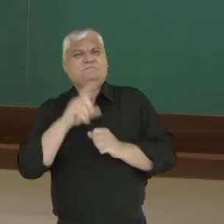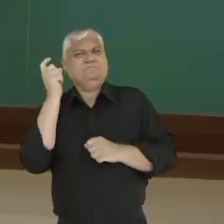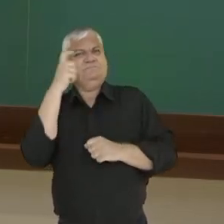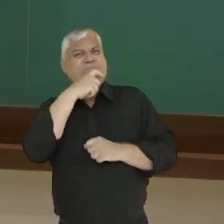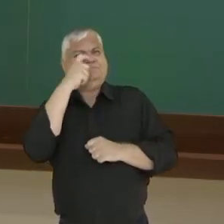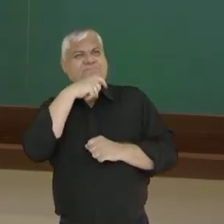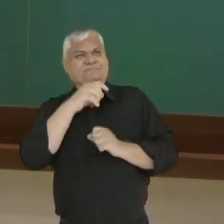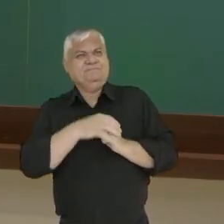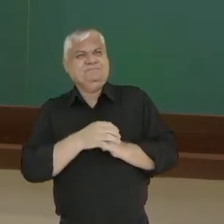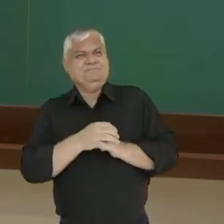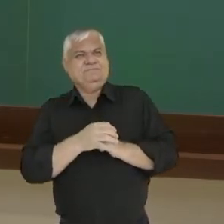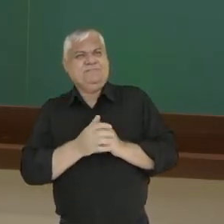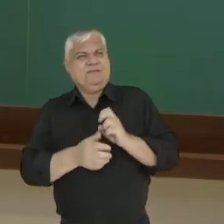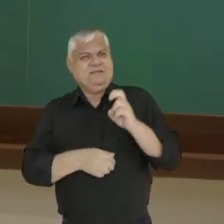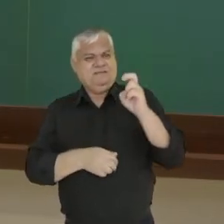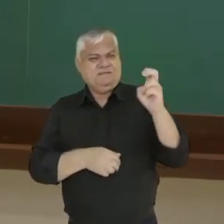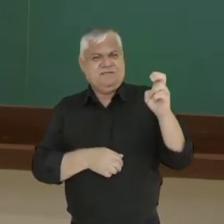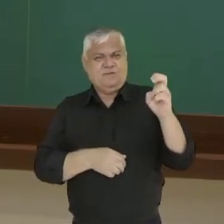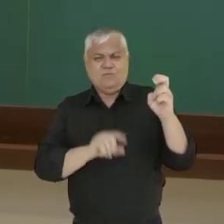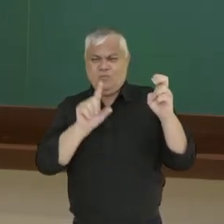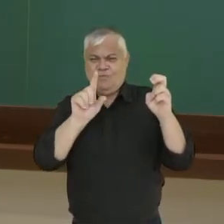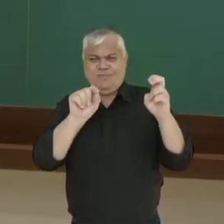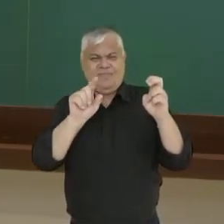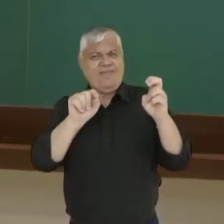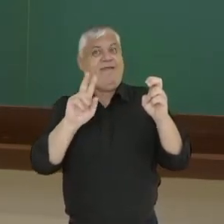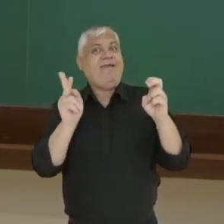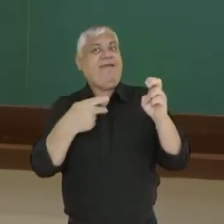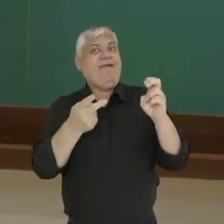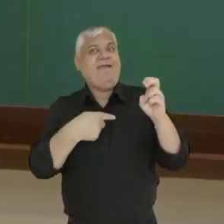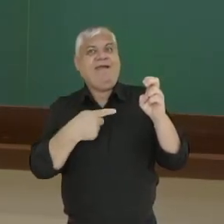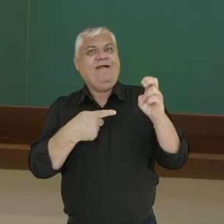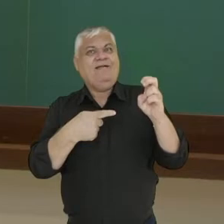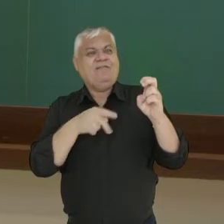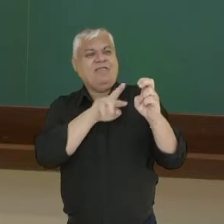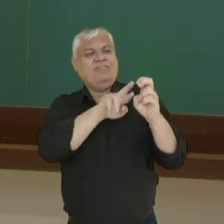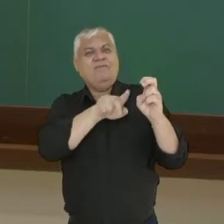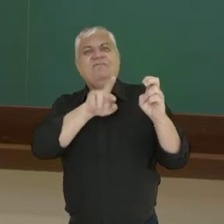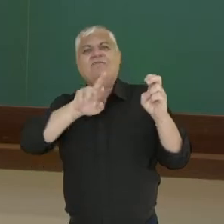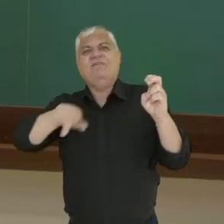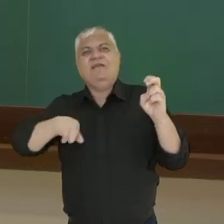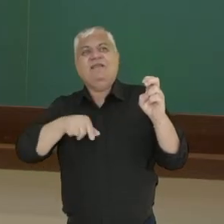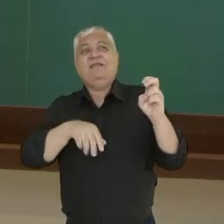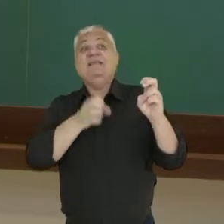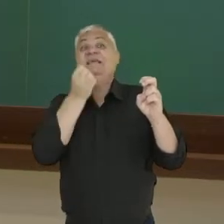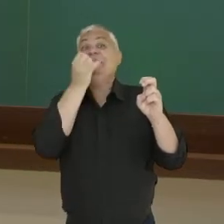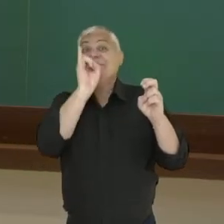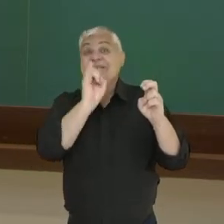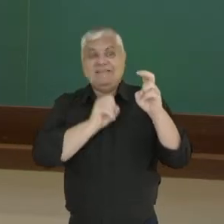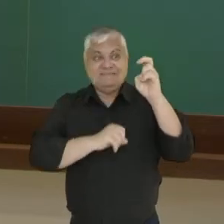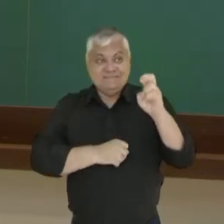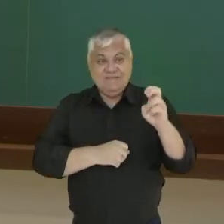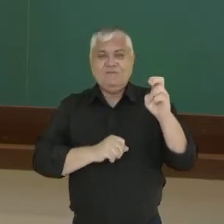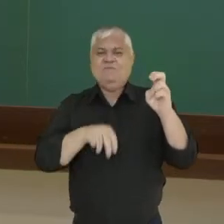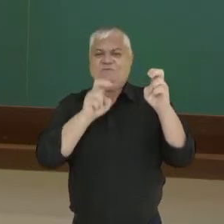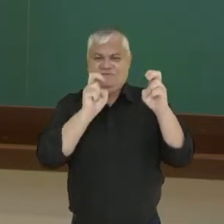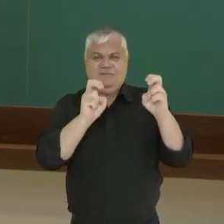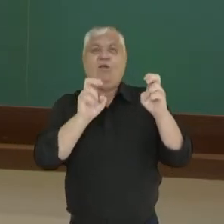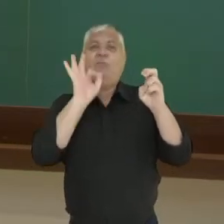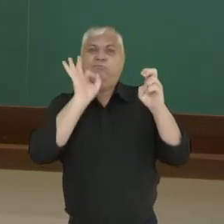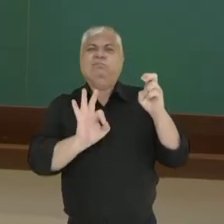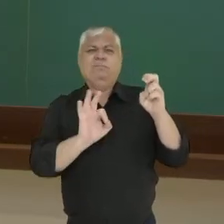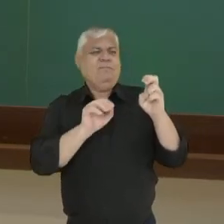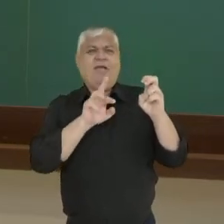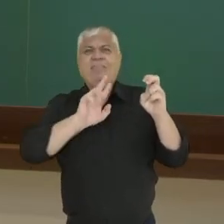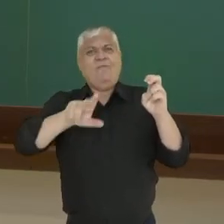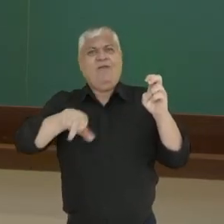pessoal? Bem claro que é falso, porque lembram do item anterior ali, ó? Seria verdadeiro se aqui fosse 5, mas não